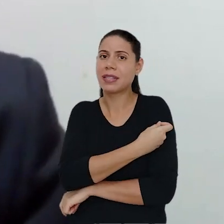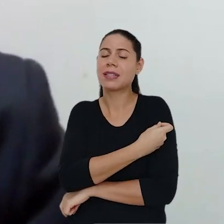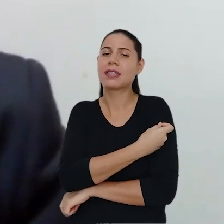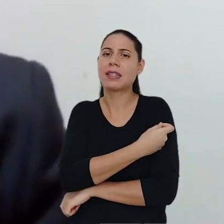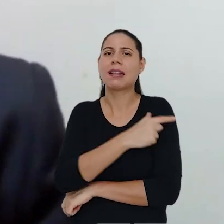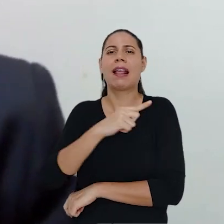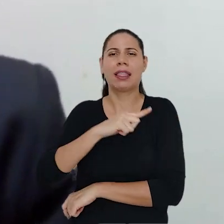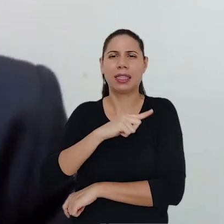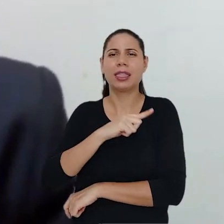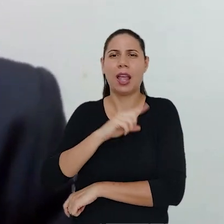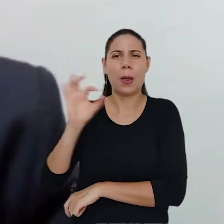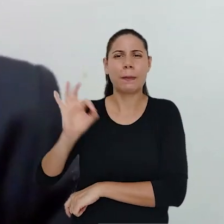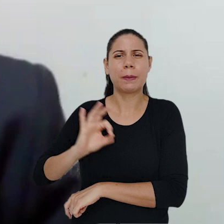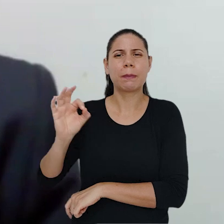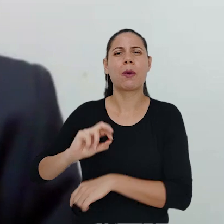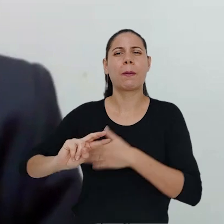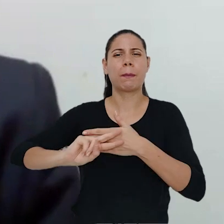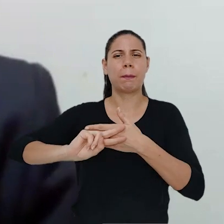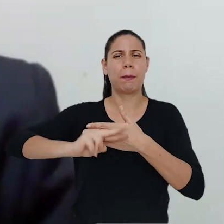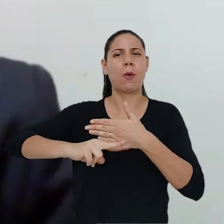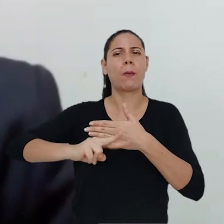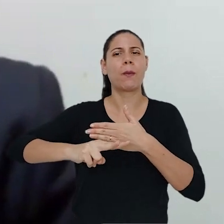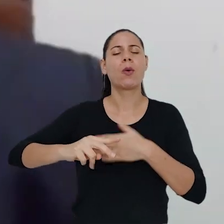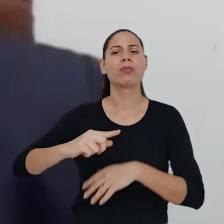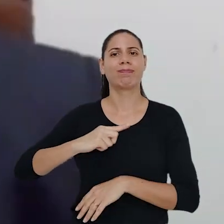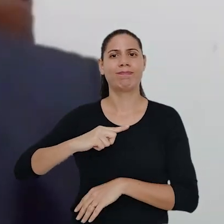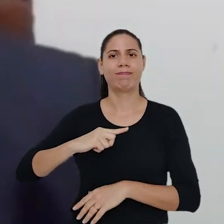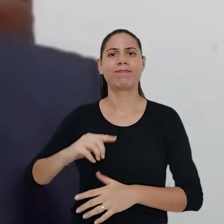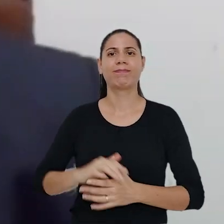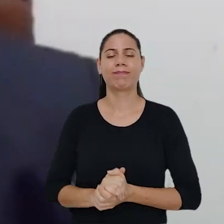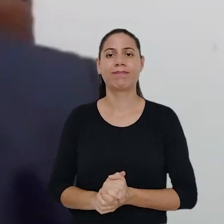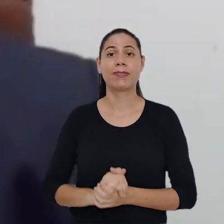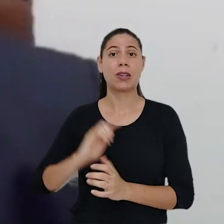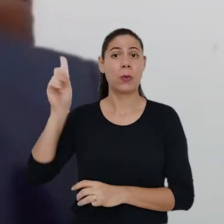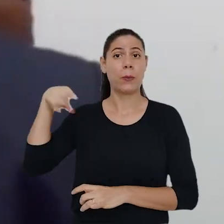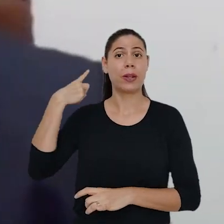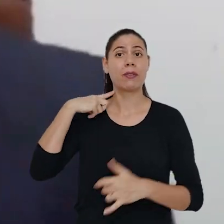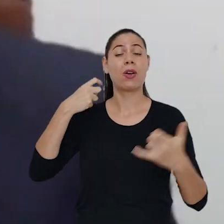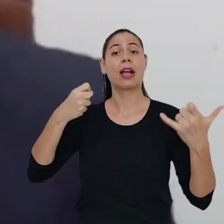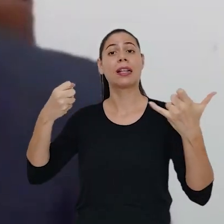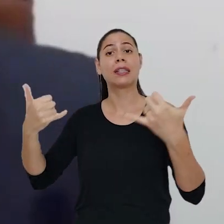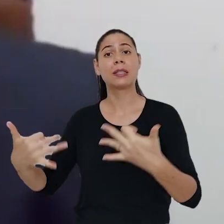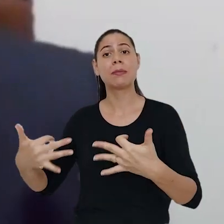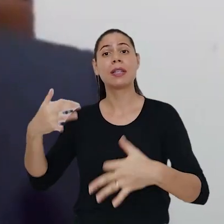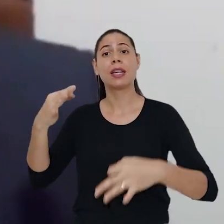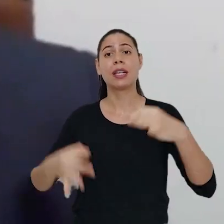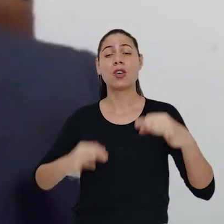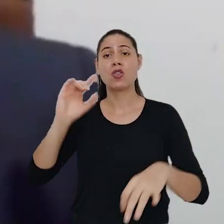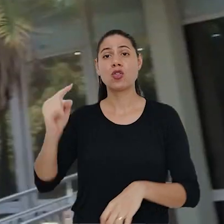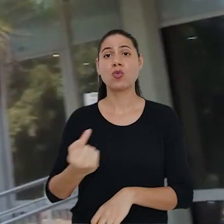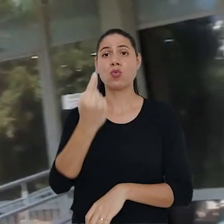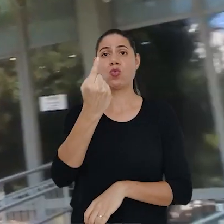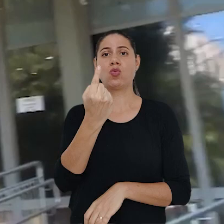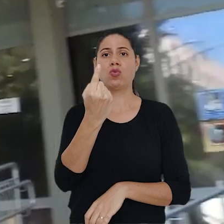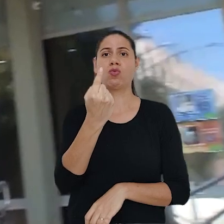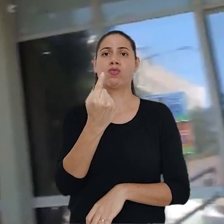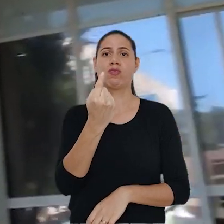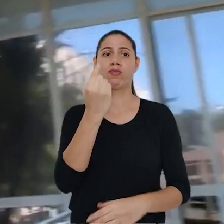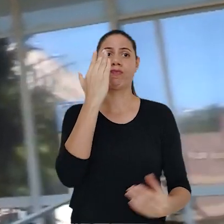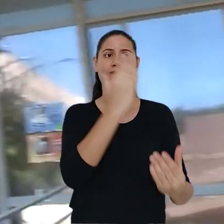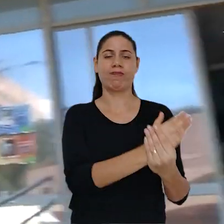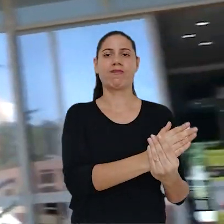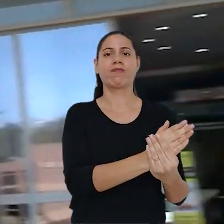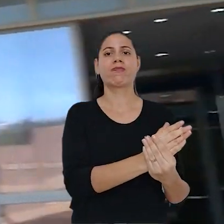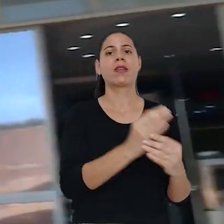vacina ela tem uma probabilidade de causar danos. O advogado salienta que a justiça é o único meio que as